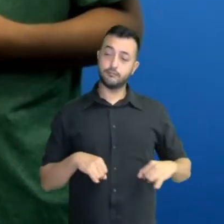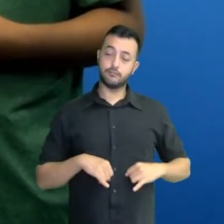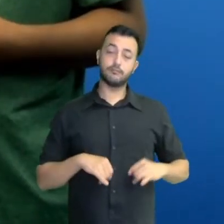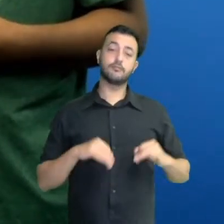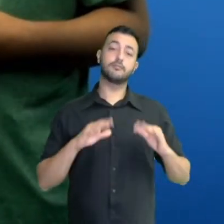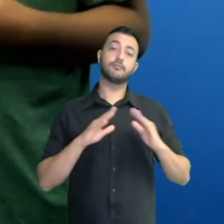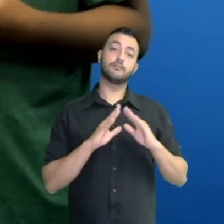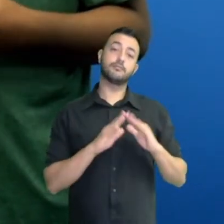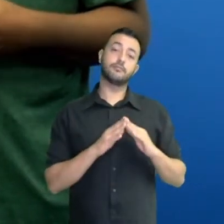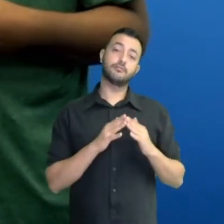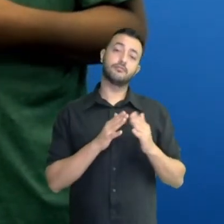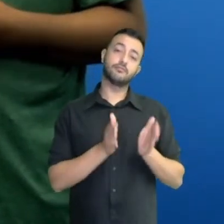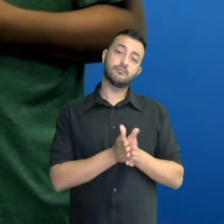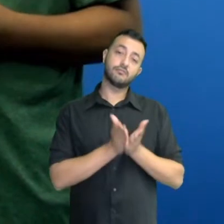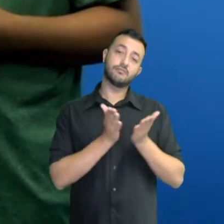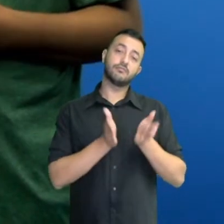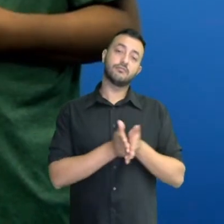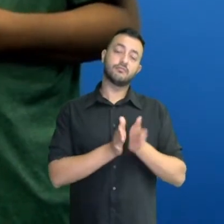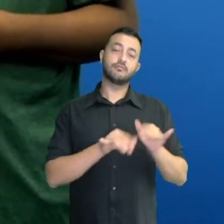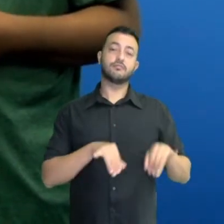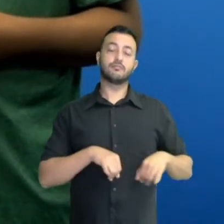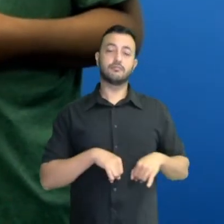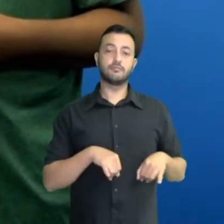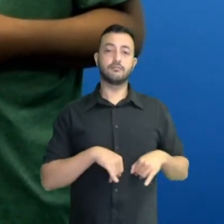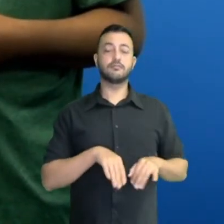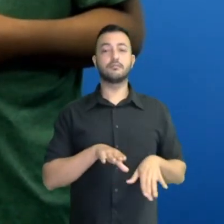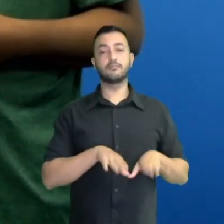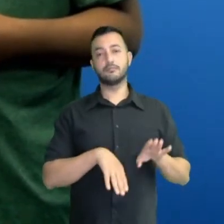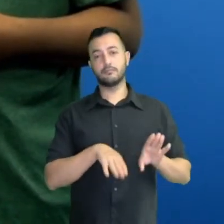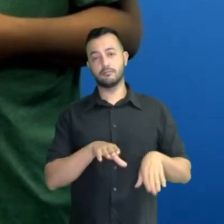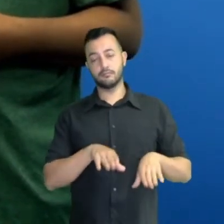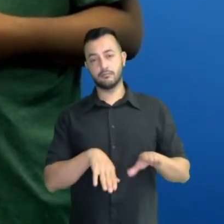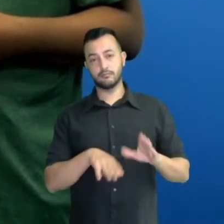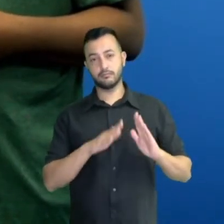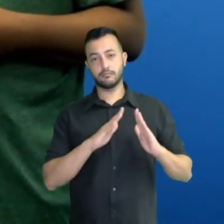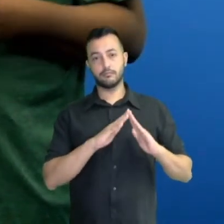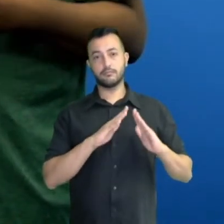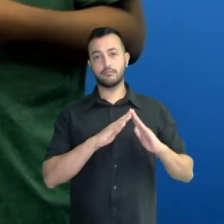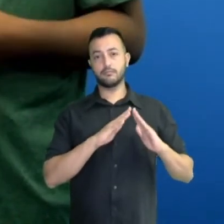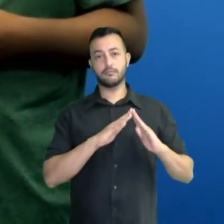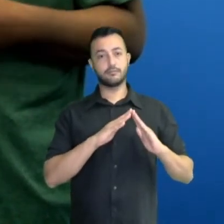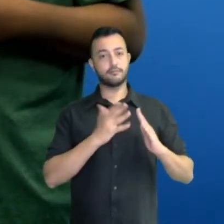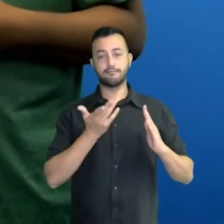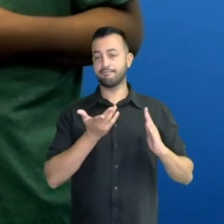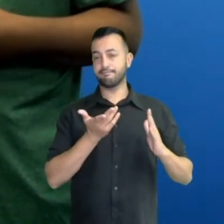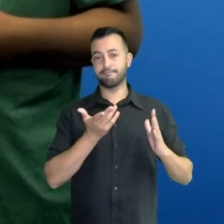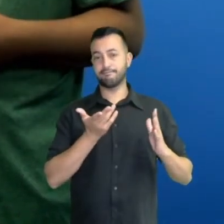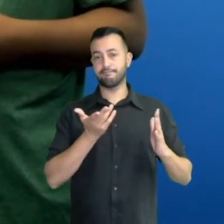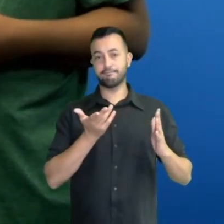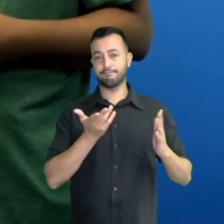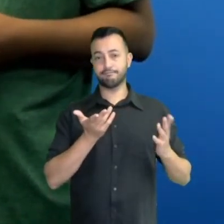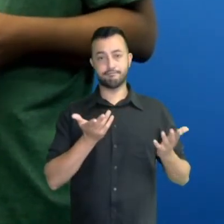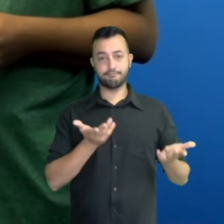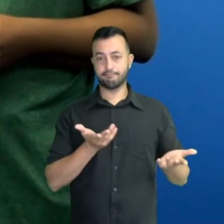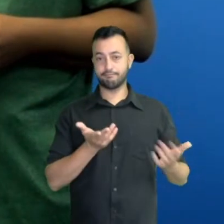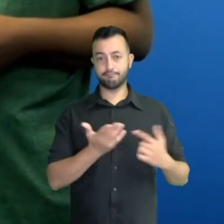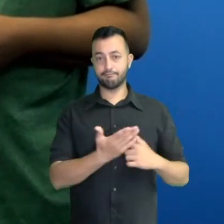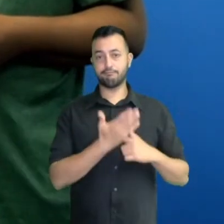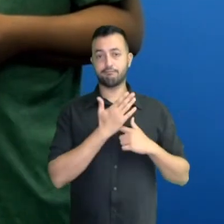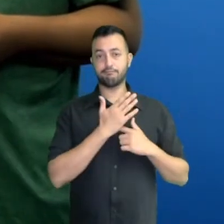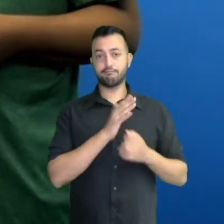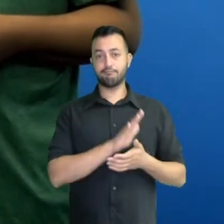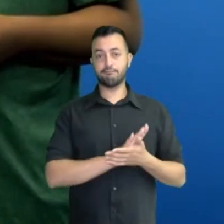moradias precárias e algumas até em moradias que não oferecem o mínimo de